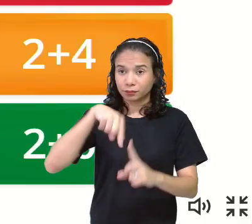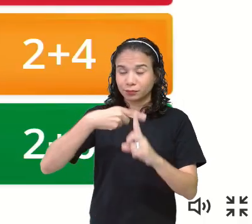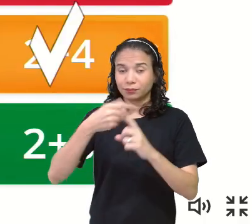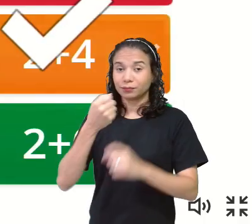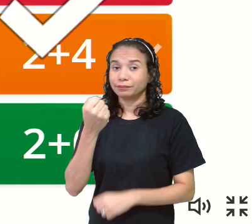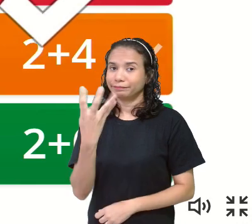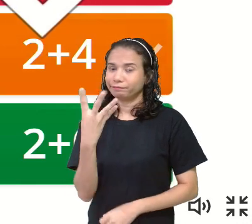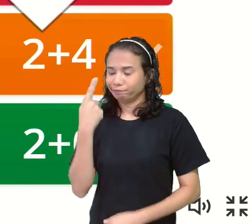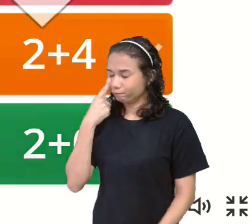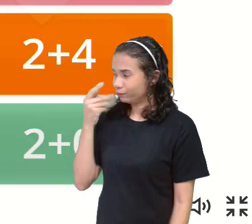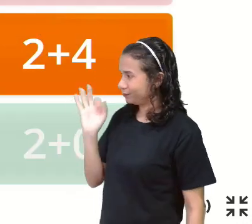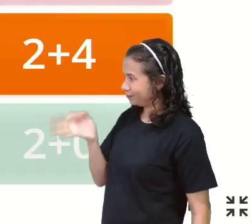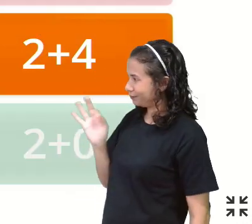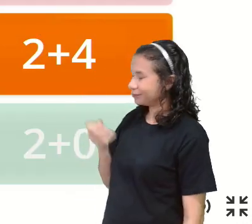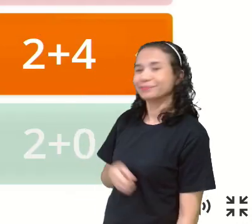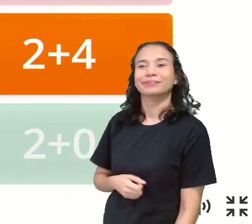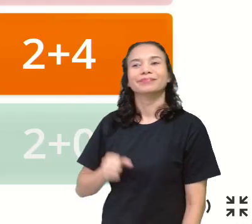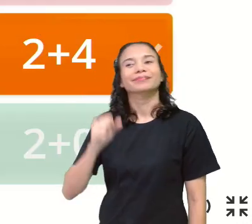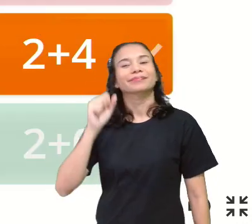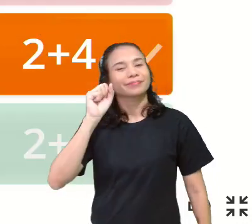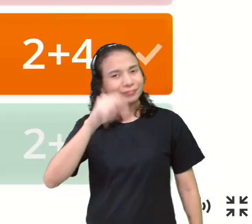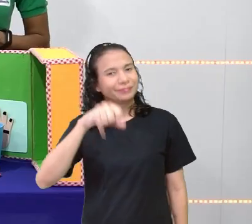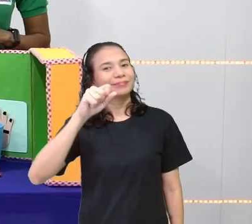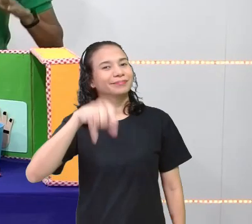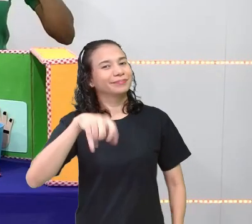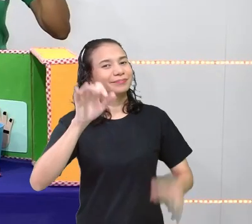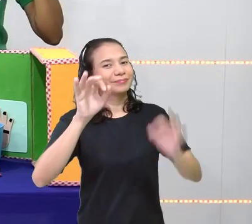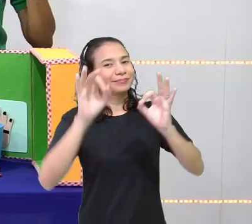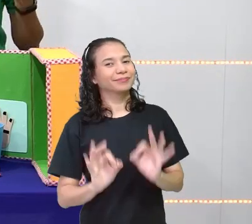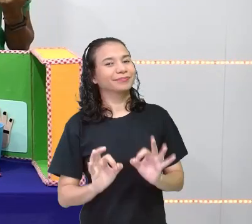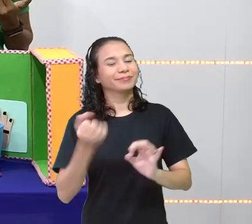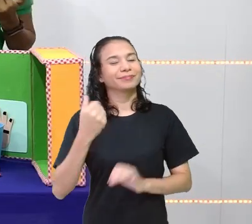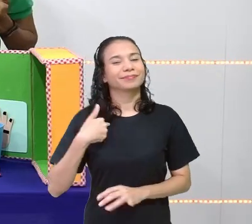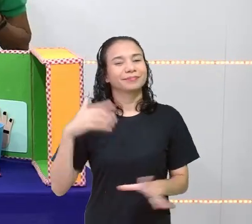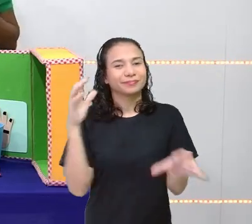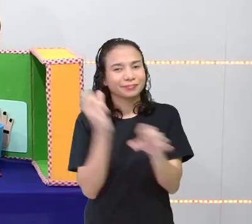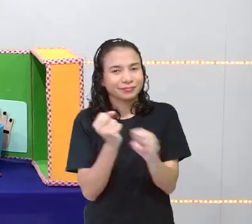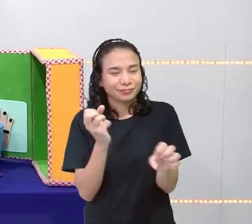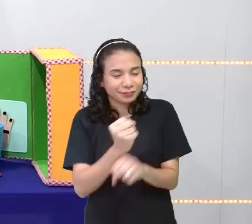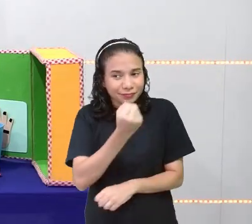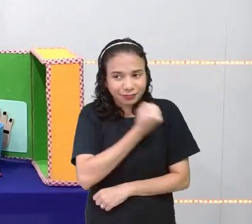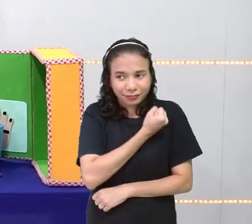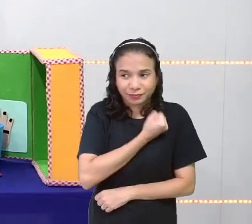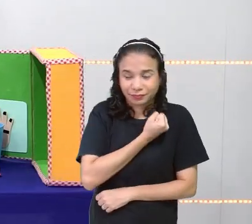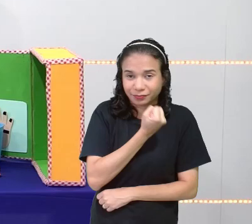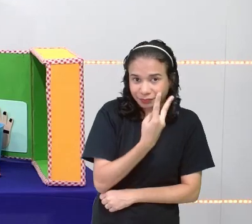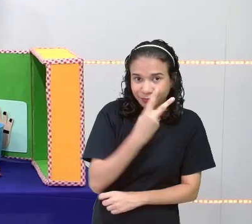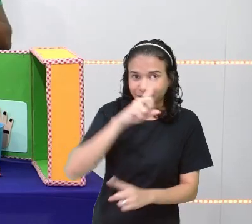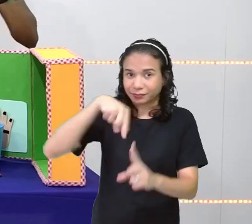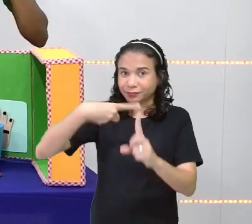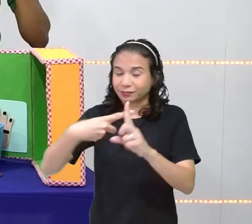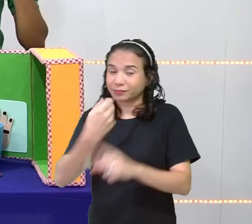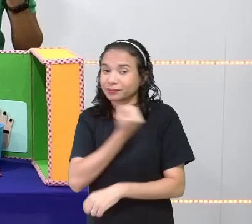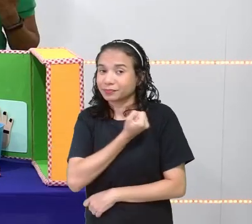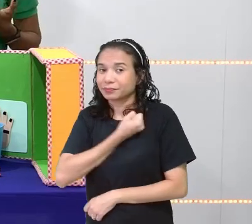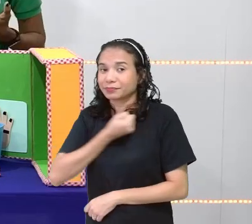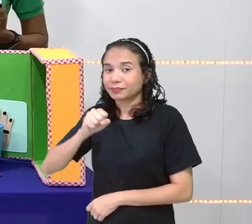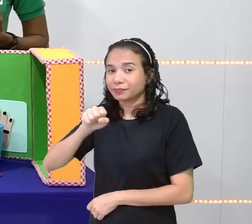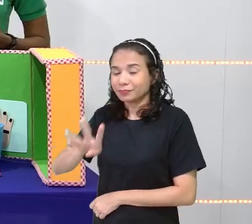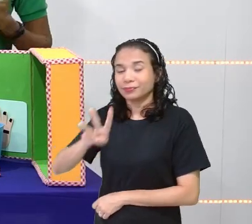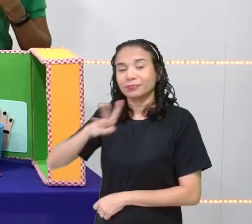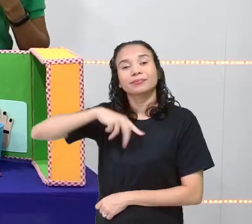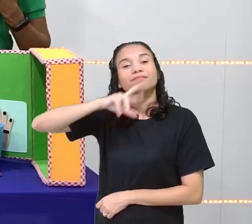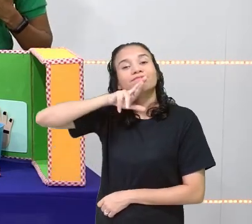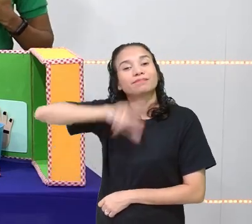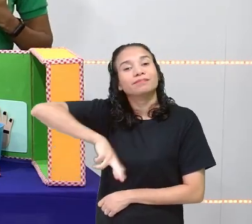Vamos ver se está certo. Olha aí. Está correto. Se eu somar o número 2 mais o número 4, eu vou ter como